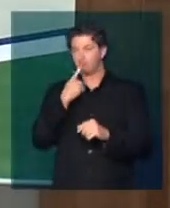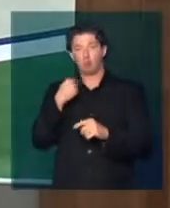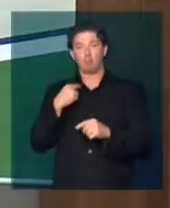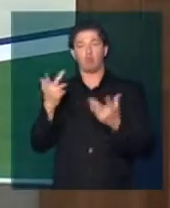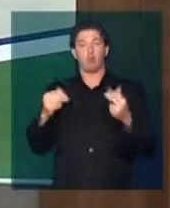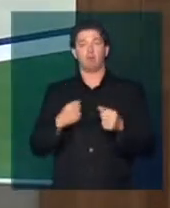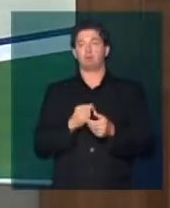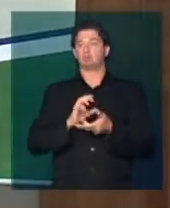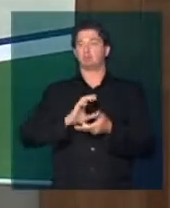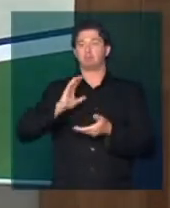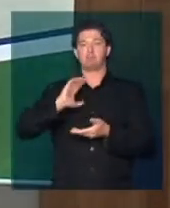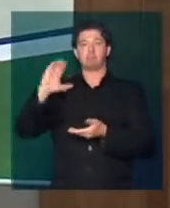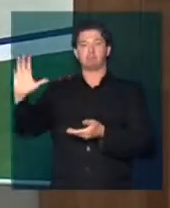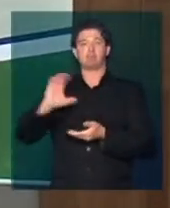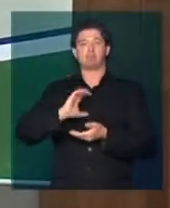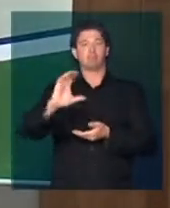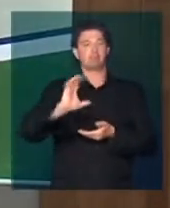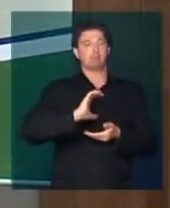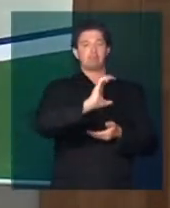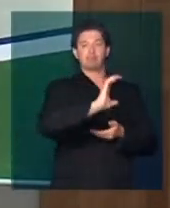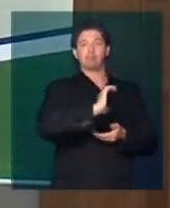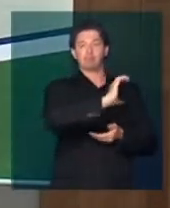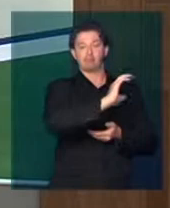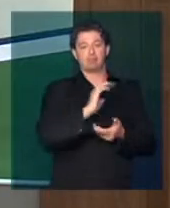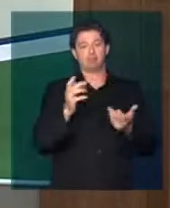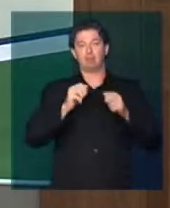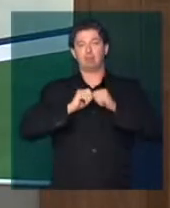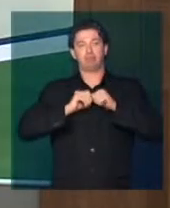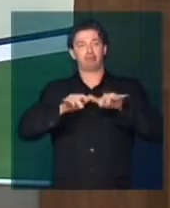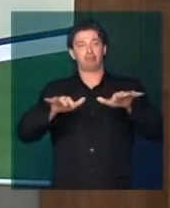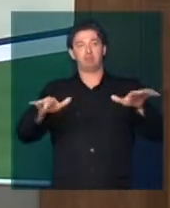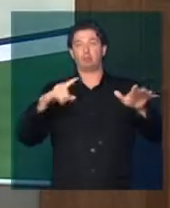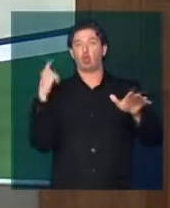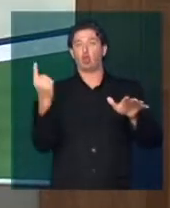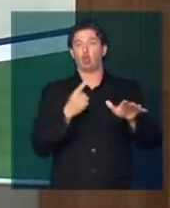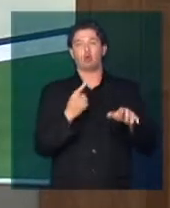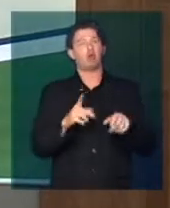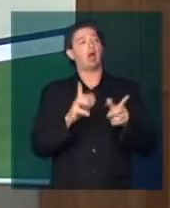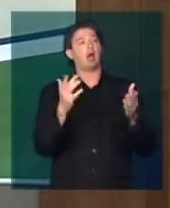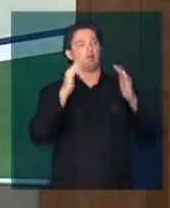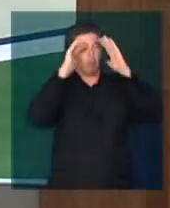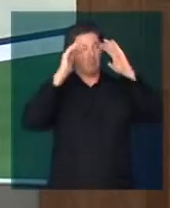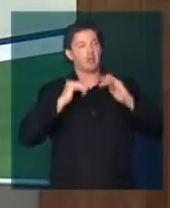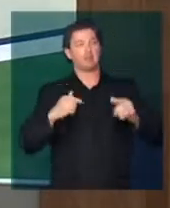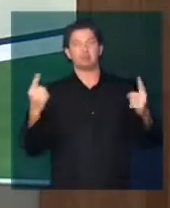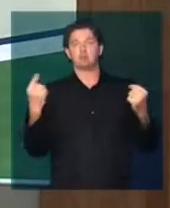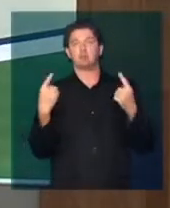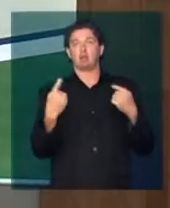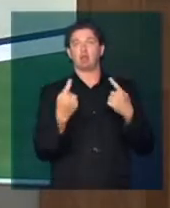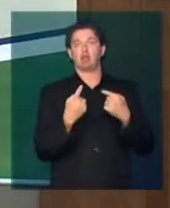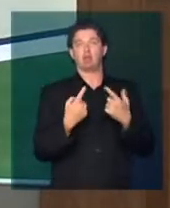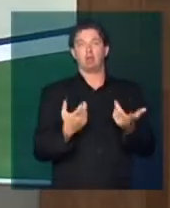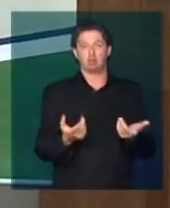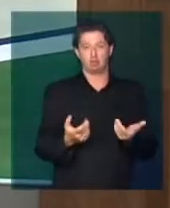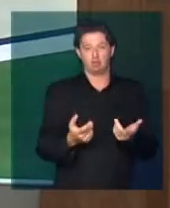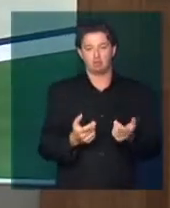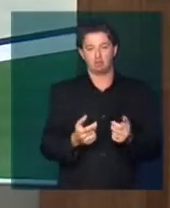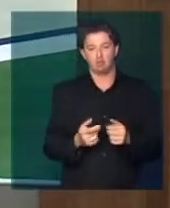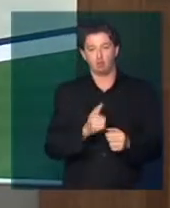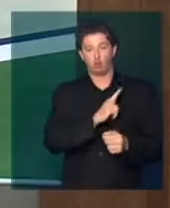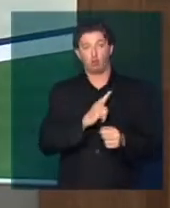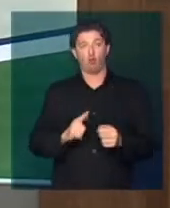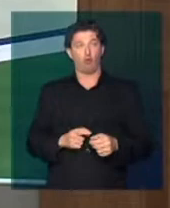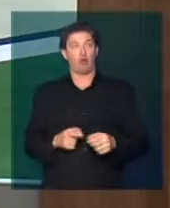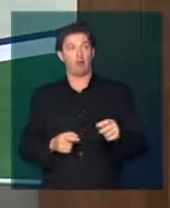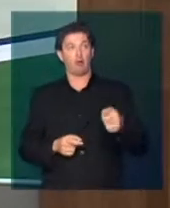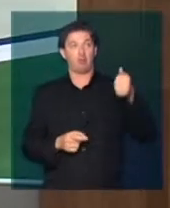como é hoje, que as empresas saem distribuindo dinheiro para todos. Distribui mais para quem está no governo e para quem está em primeiro